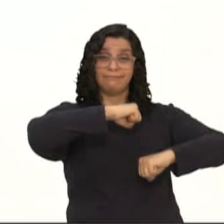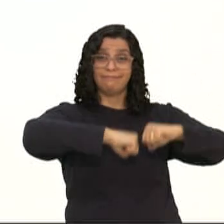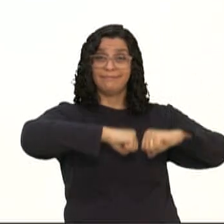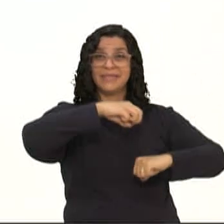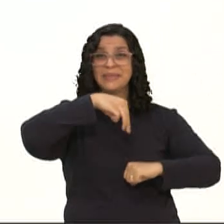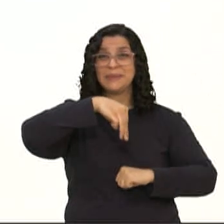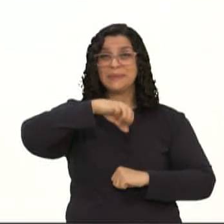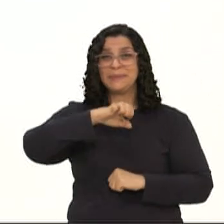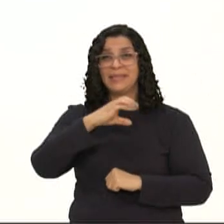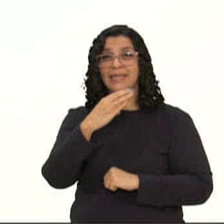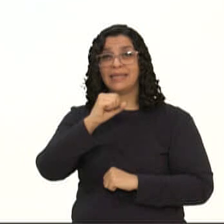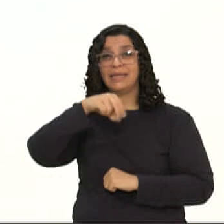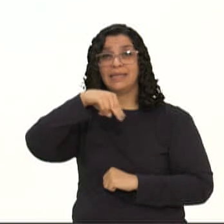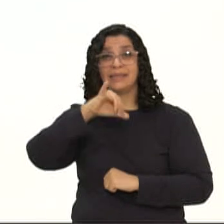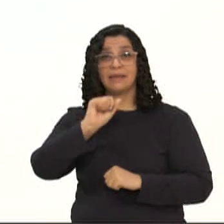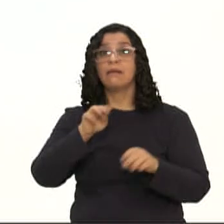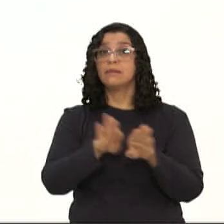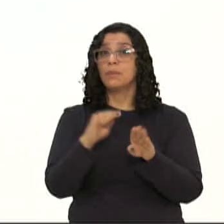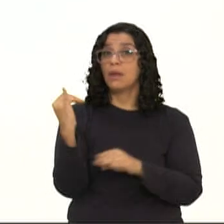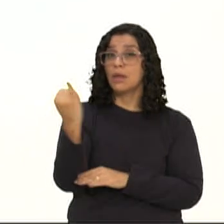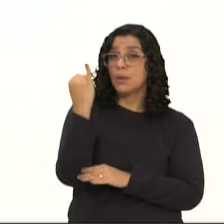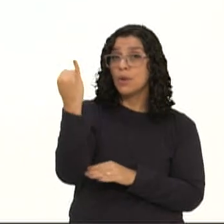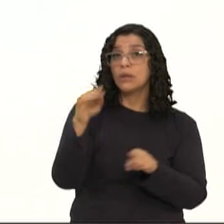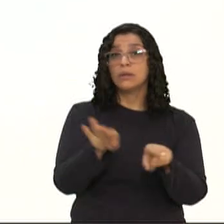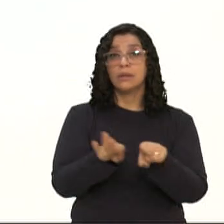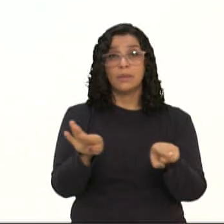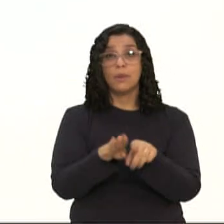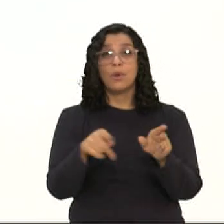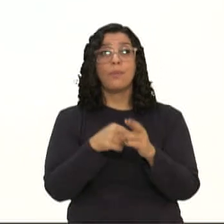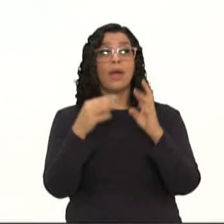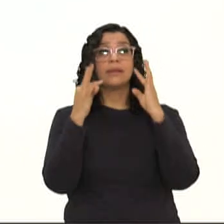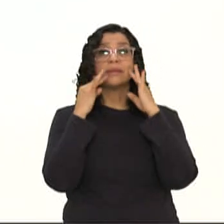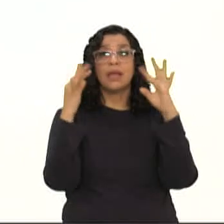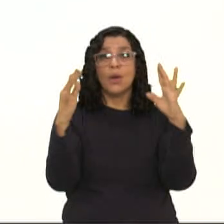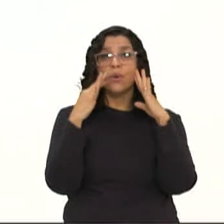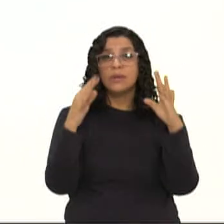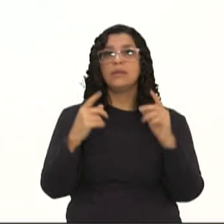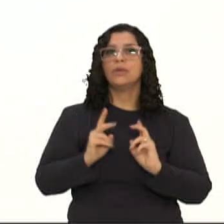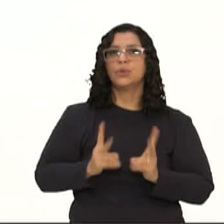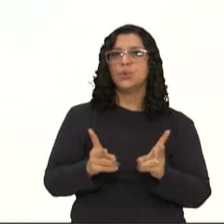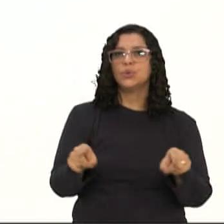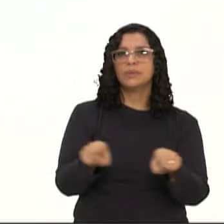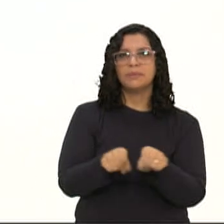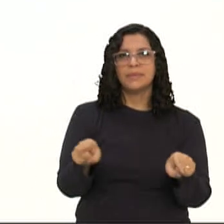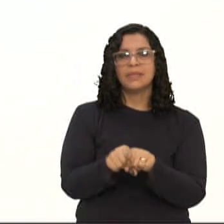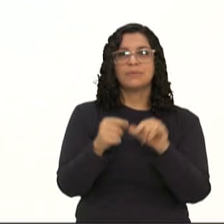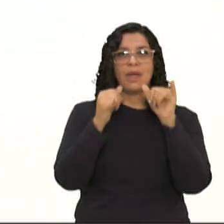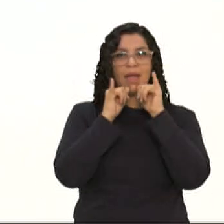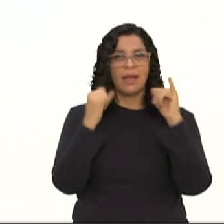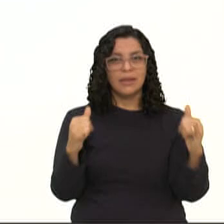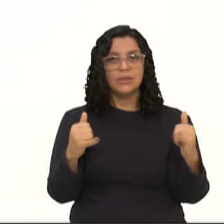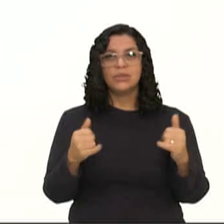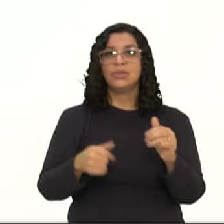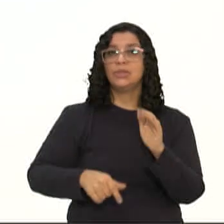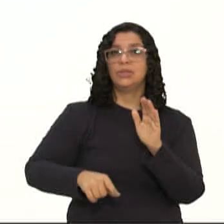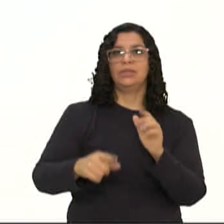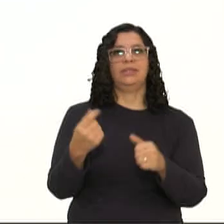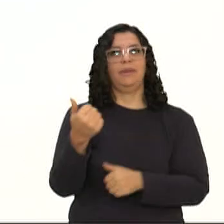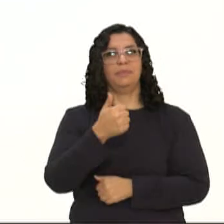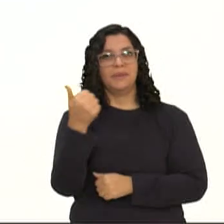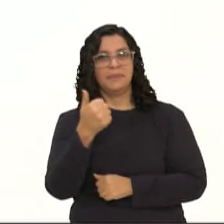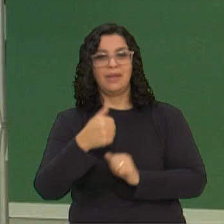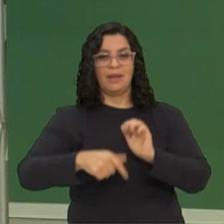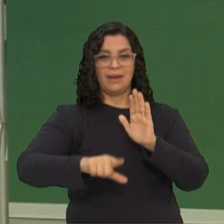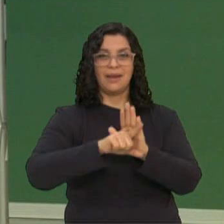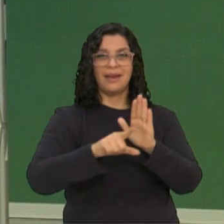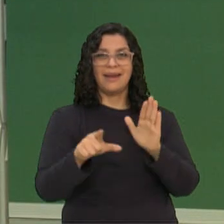muito importantes, além de direcionar para a teoria da conservação da energia, que é a primeira lei da